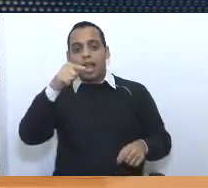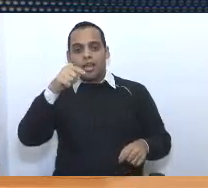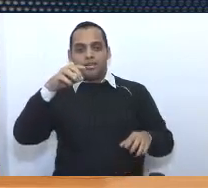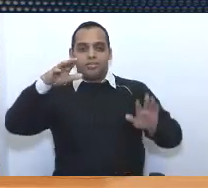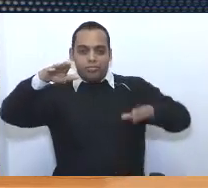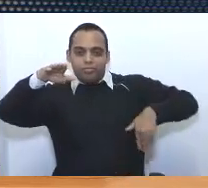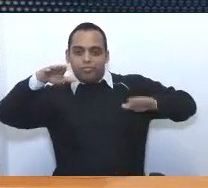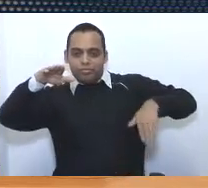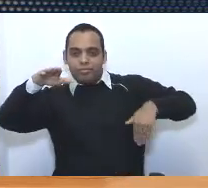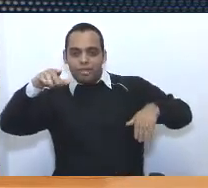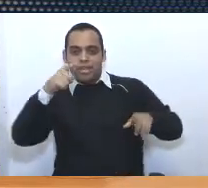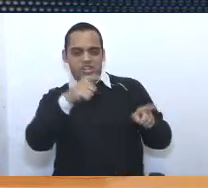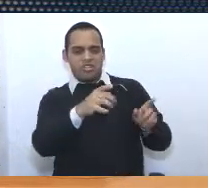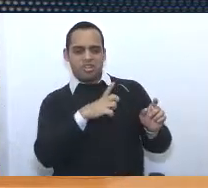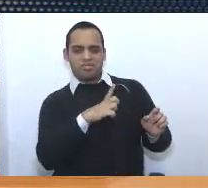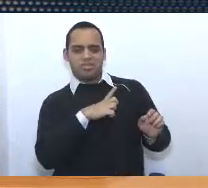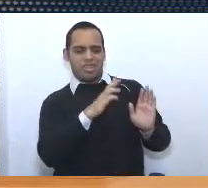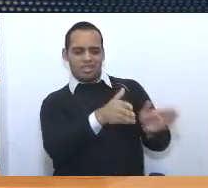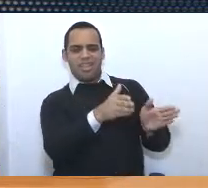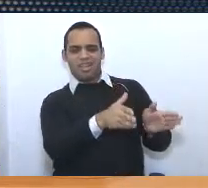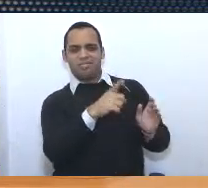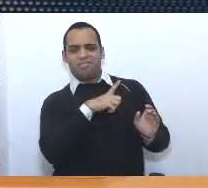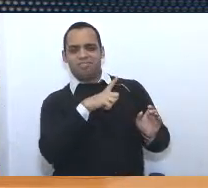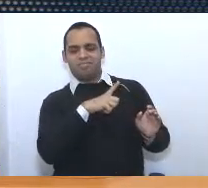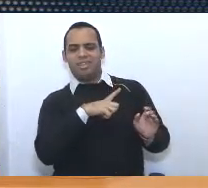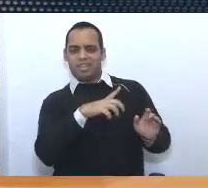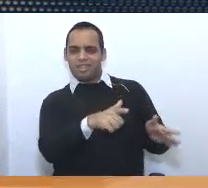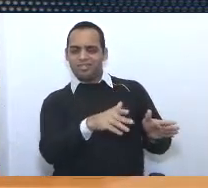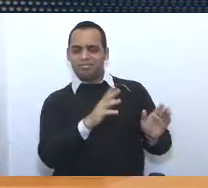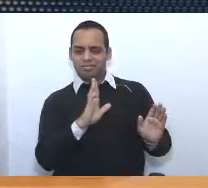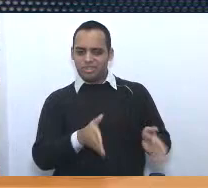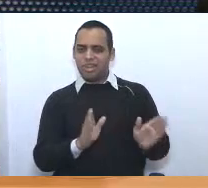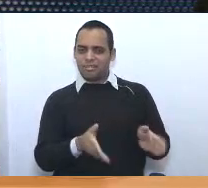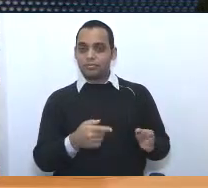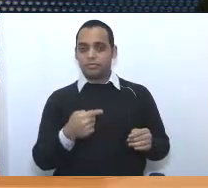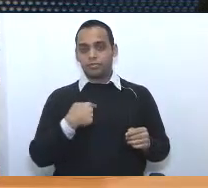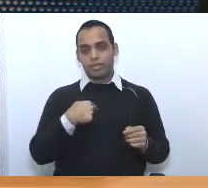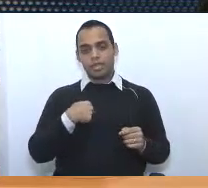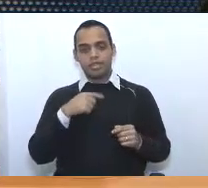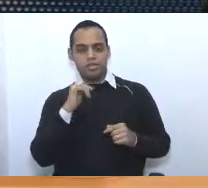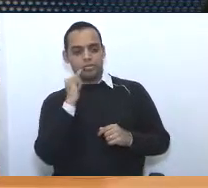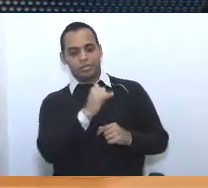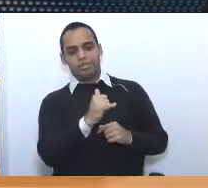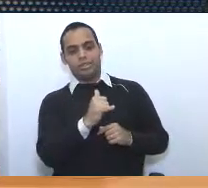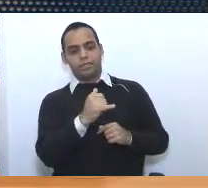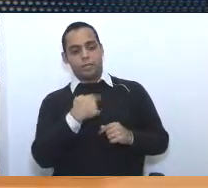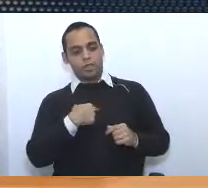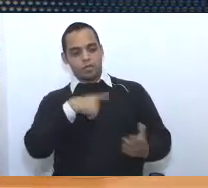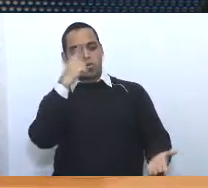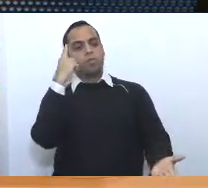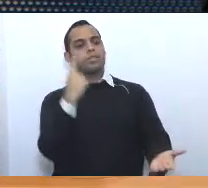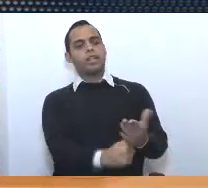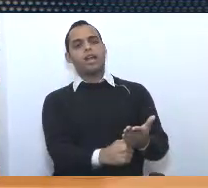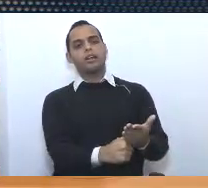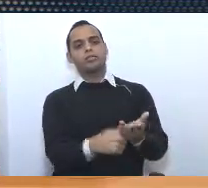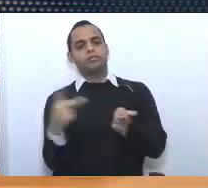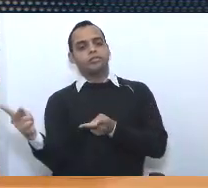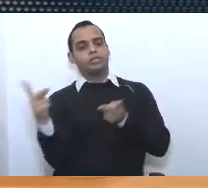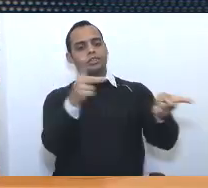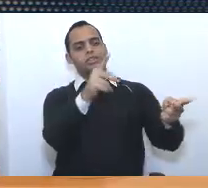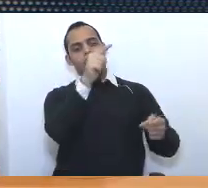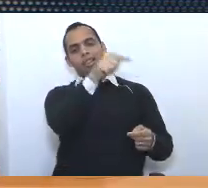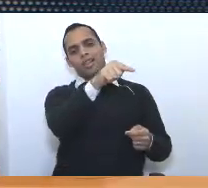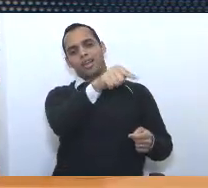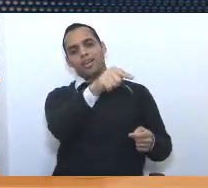há a Defensoria Pública Municipal. E eu disse, vamos marcar uma ida, e eu fui com